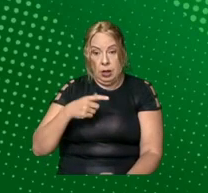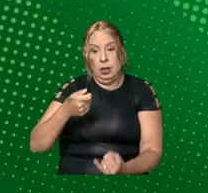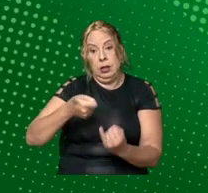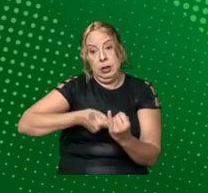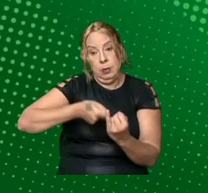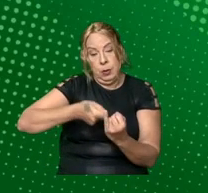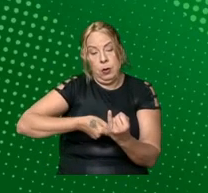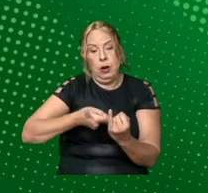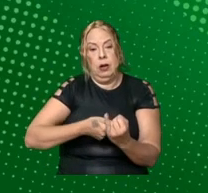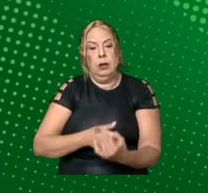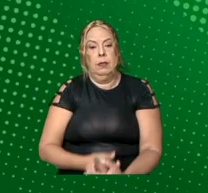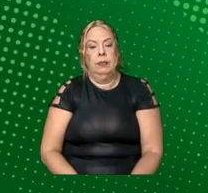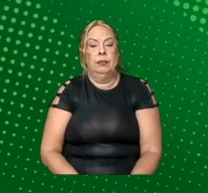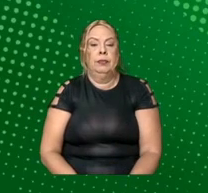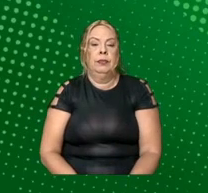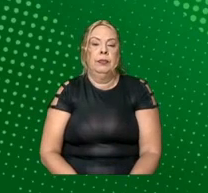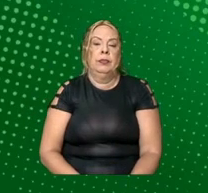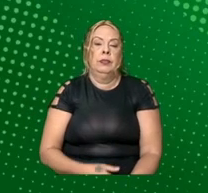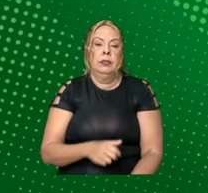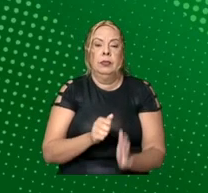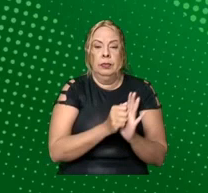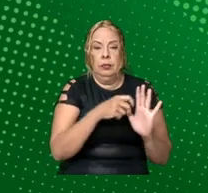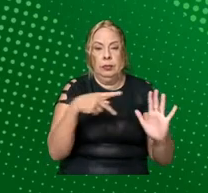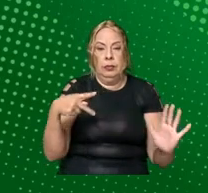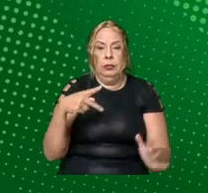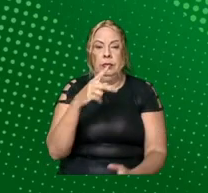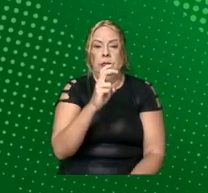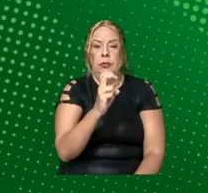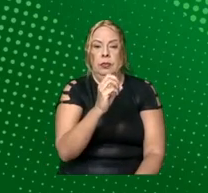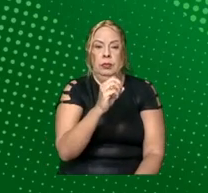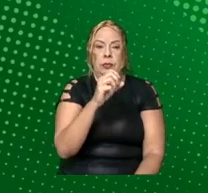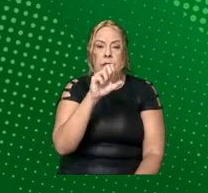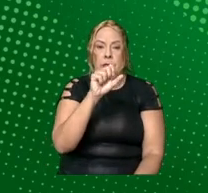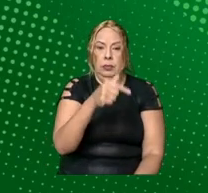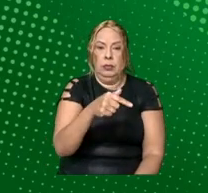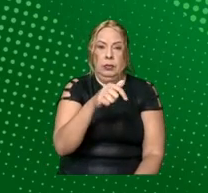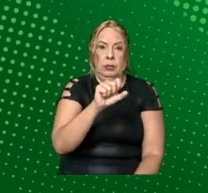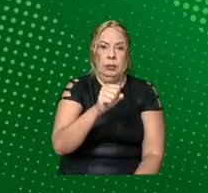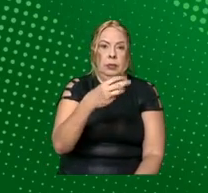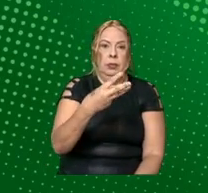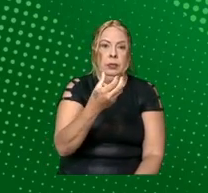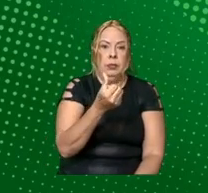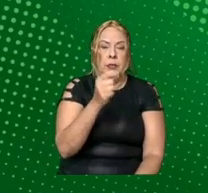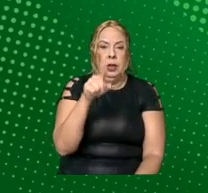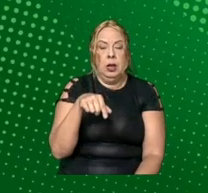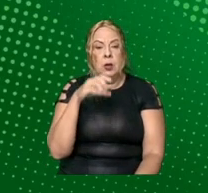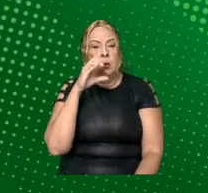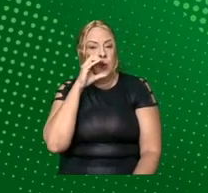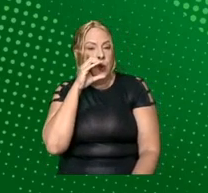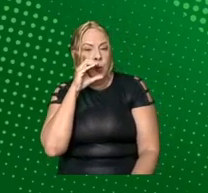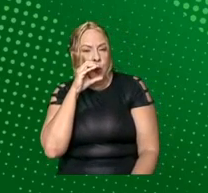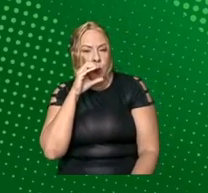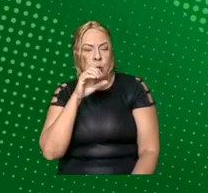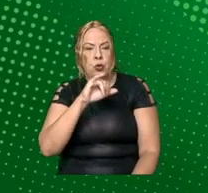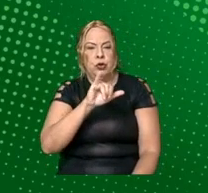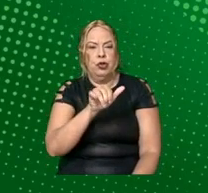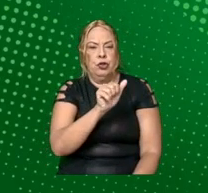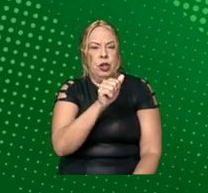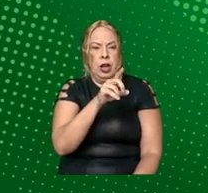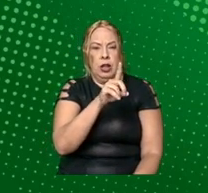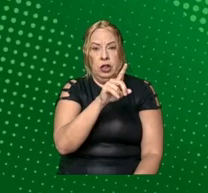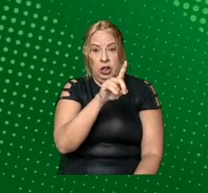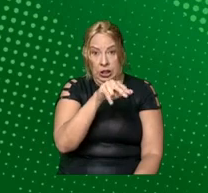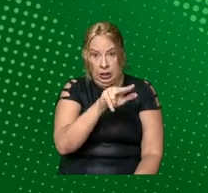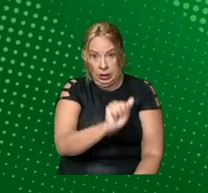faturou, Regional Centro. Pelo aplicativo, 507836, Jadna de Socorro, levando R$500. Olha